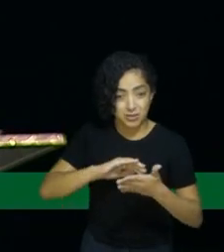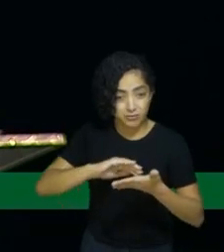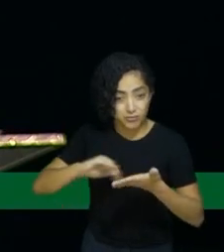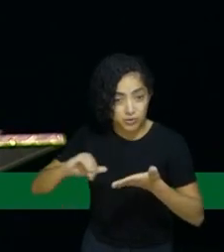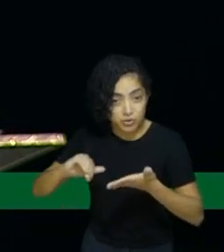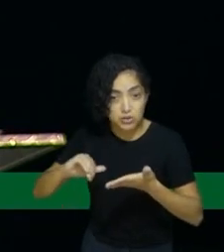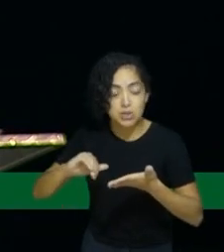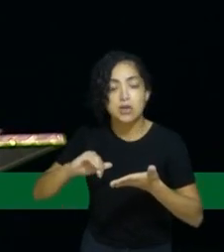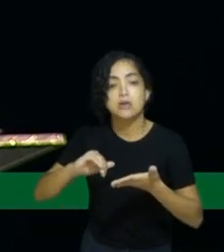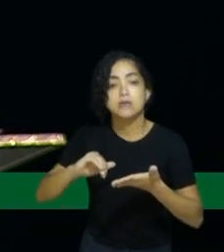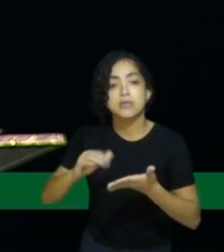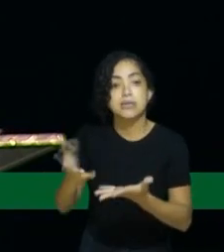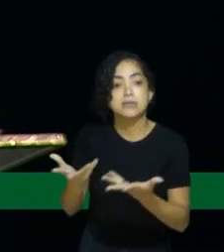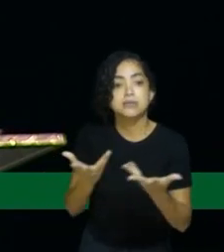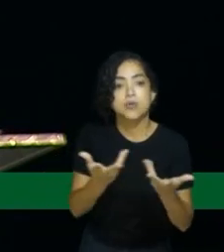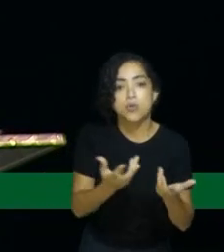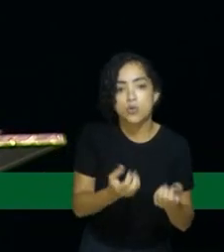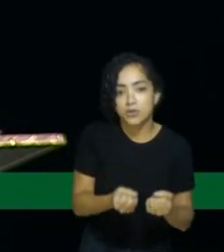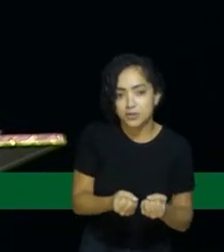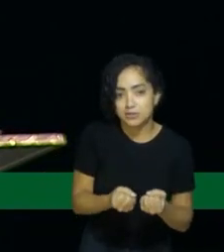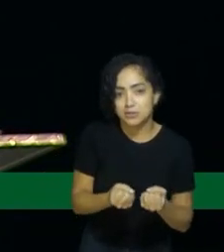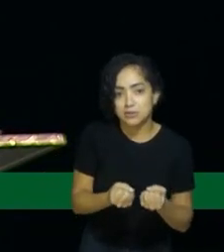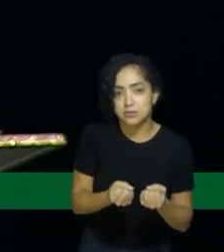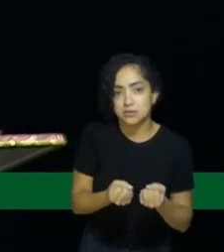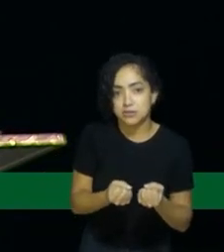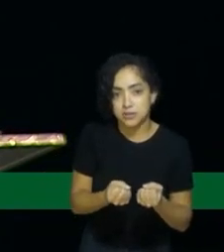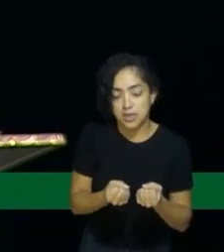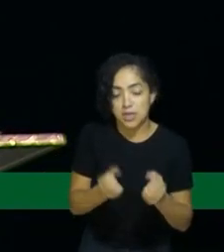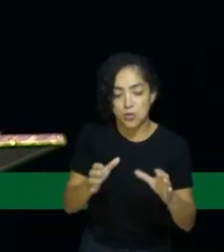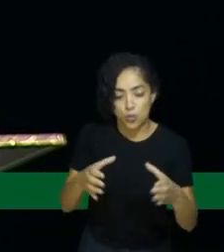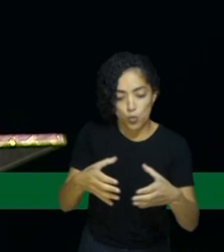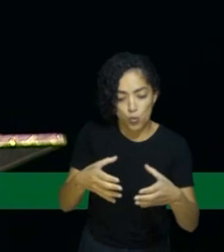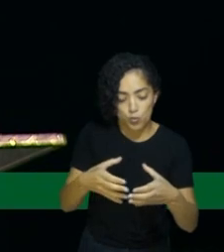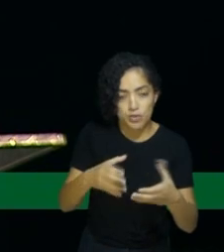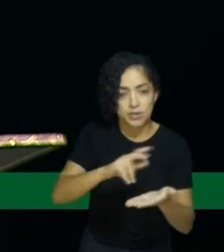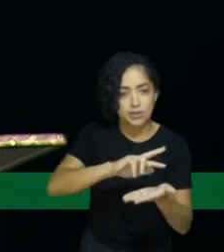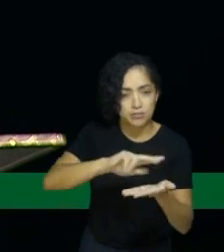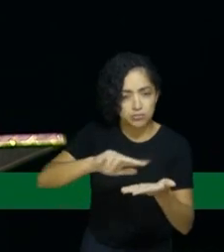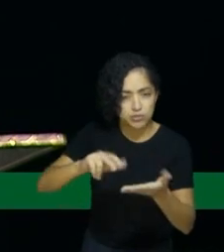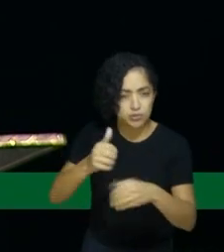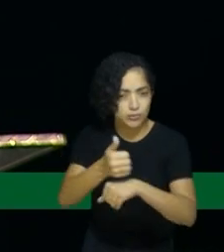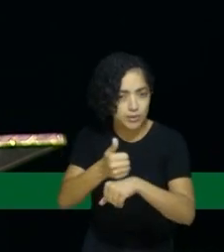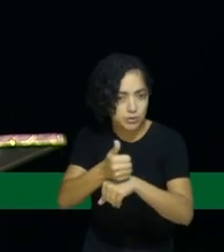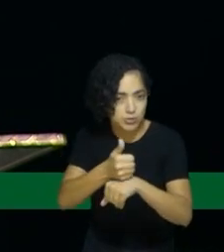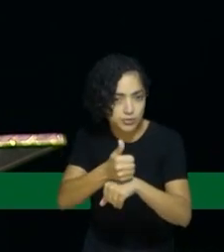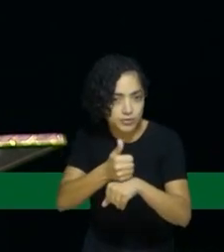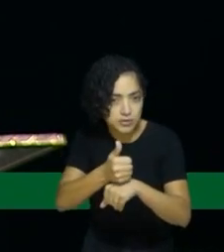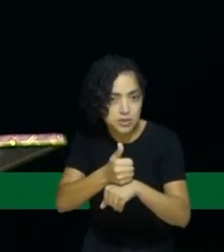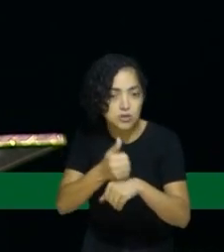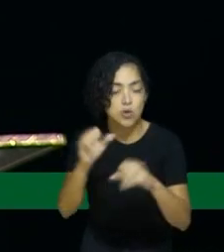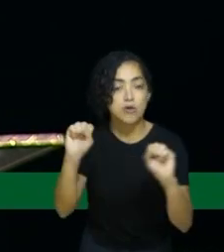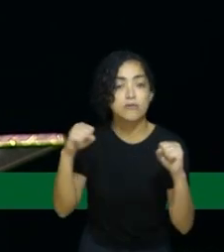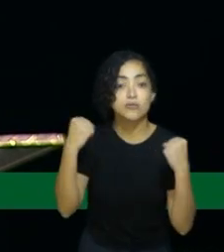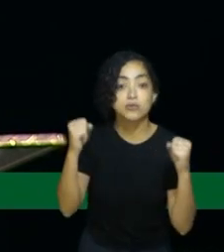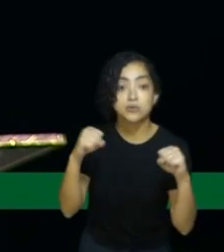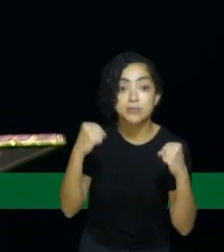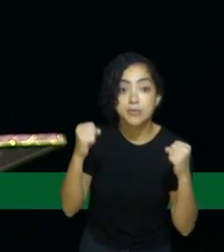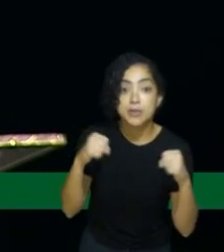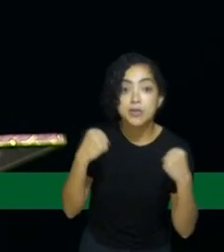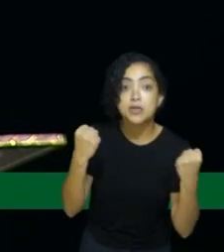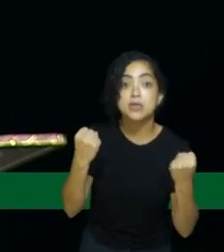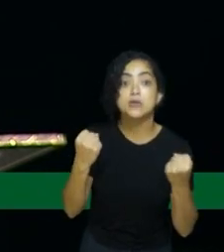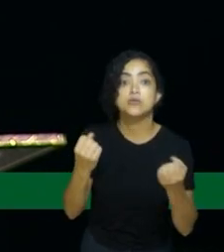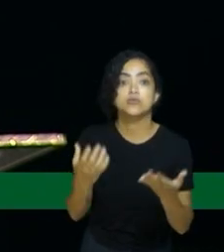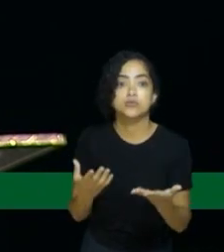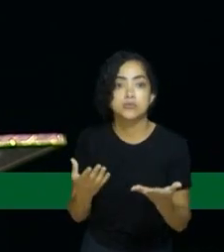nossas voluntárias acompanhadas por uma equipe m disciplinar de fisioterapeuta massoterapeuta